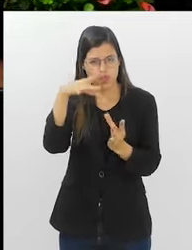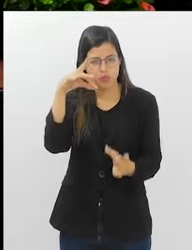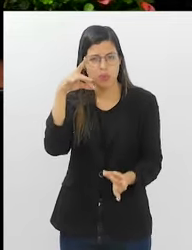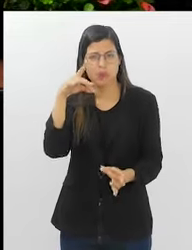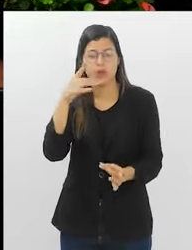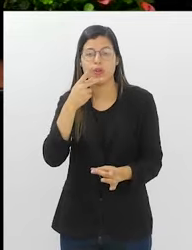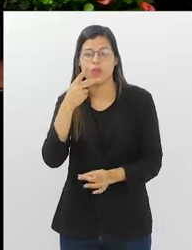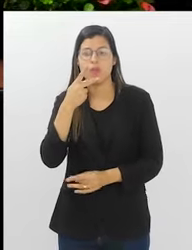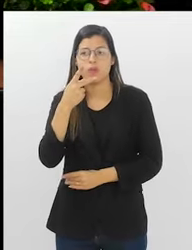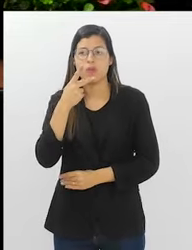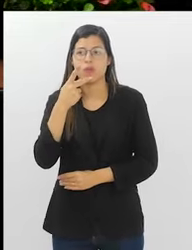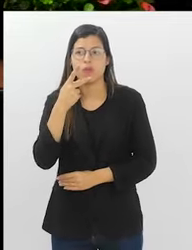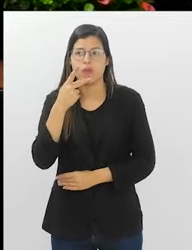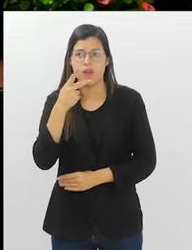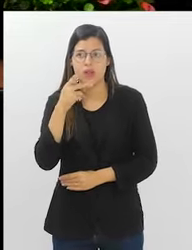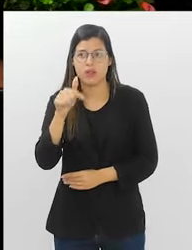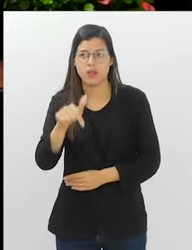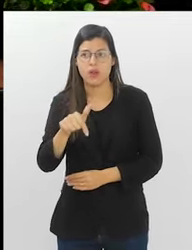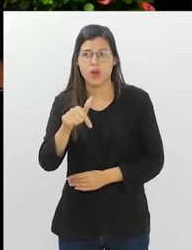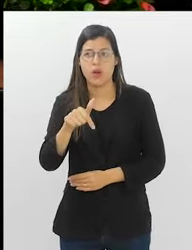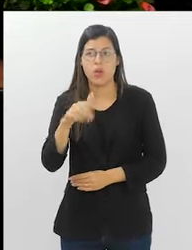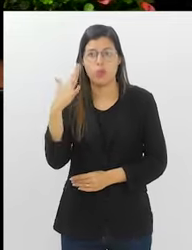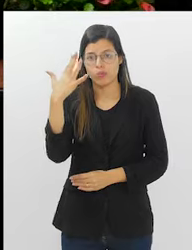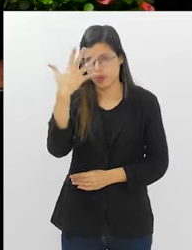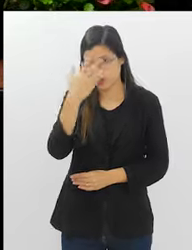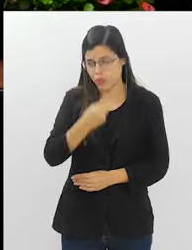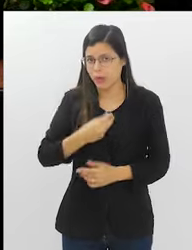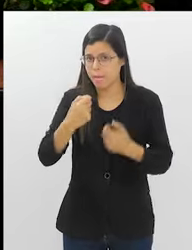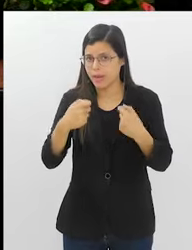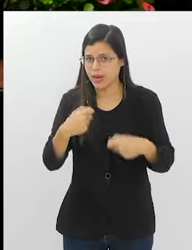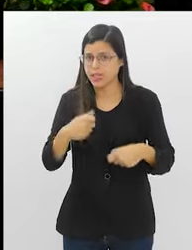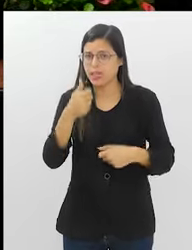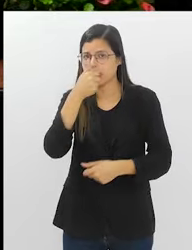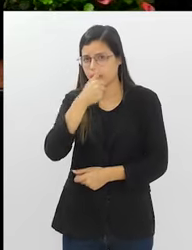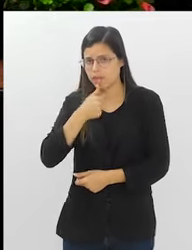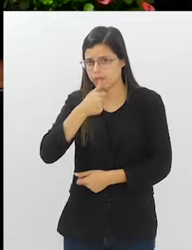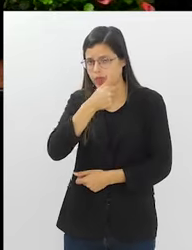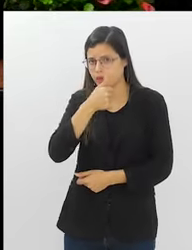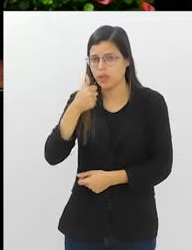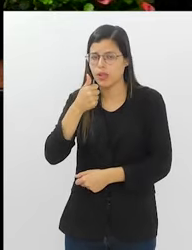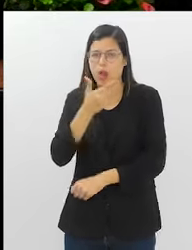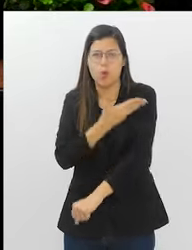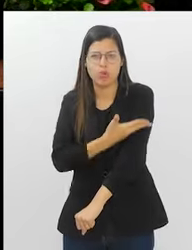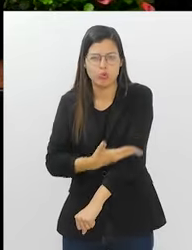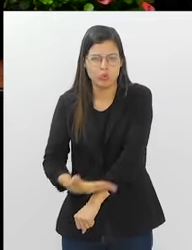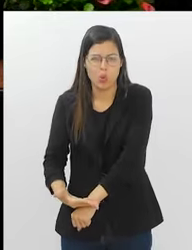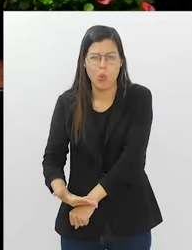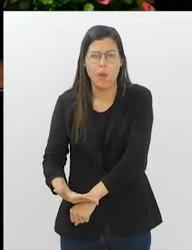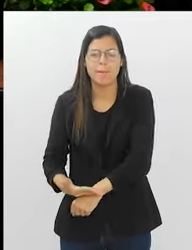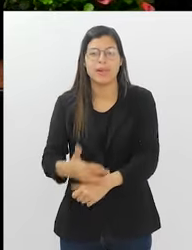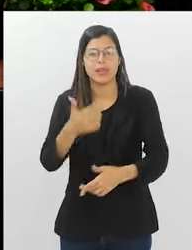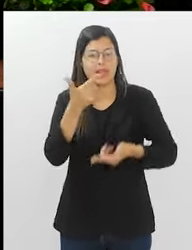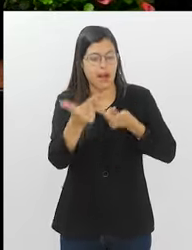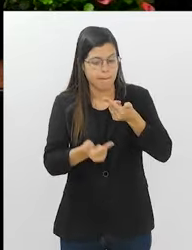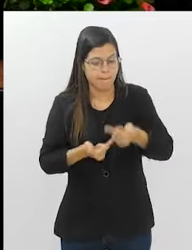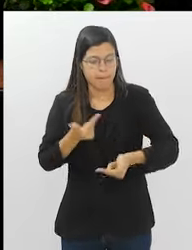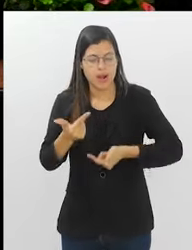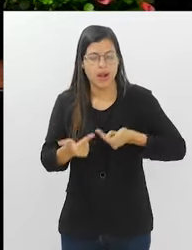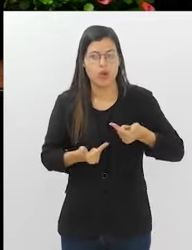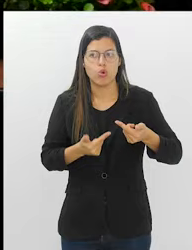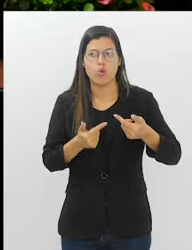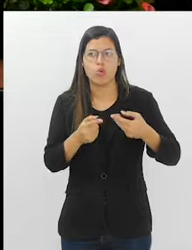à propagação da doutrina, os espíritas precisam sacrificar hábitos, trabalho